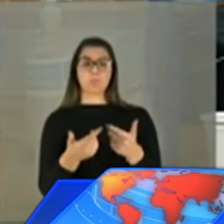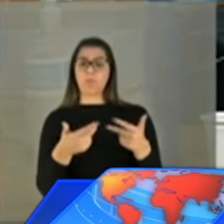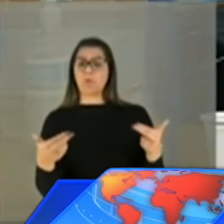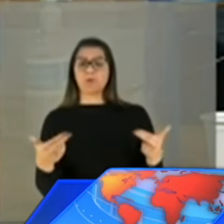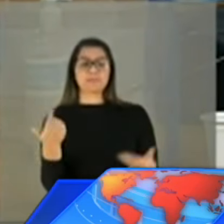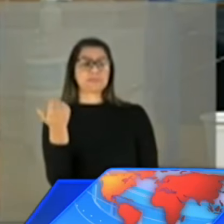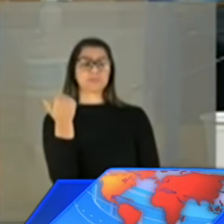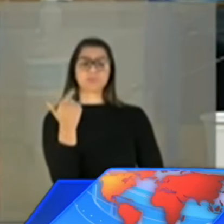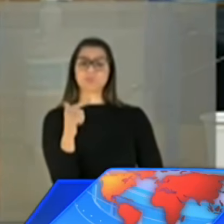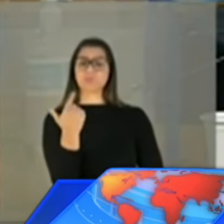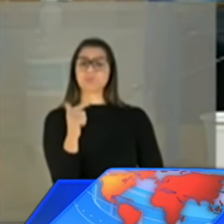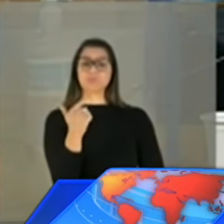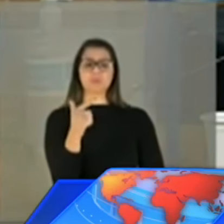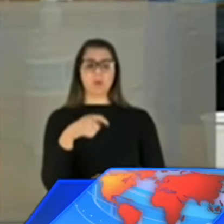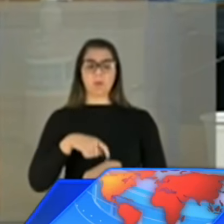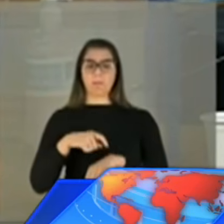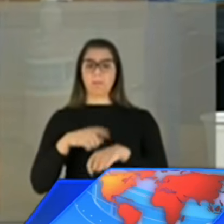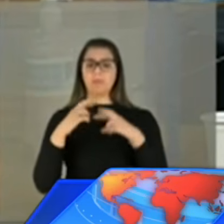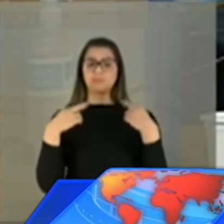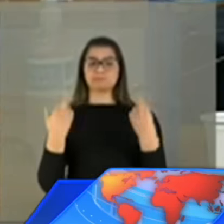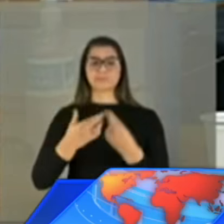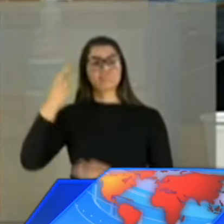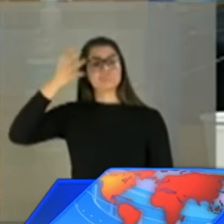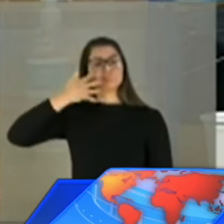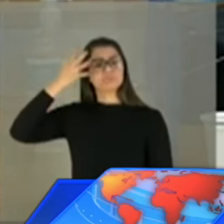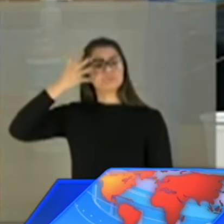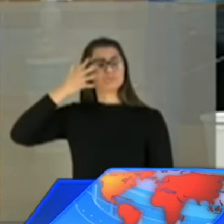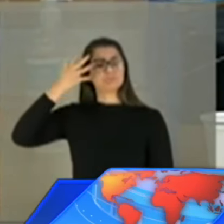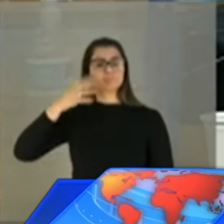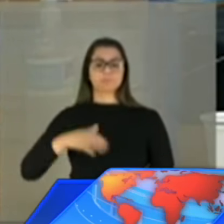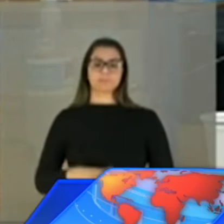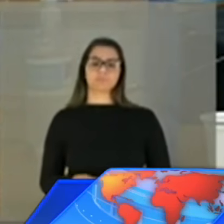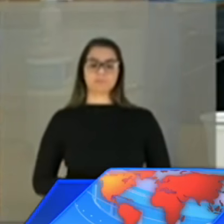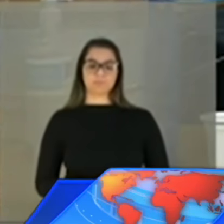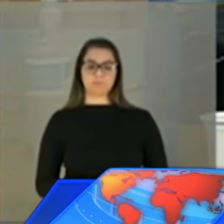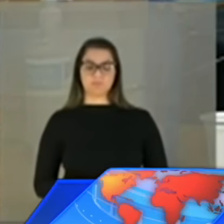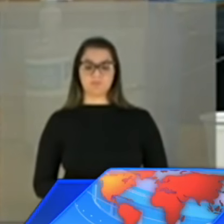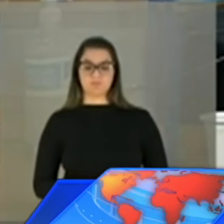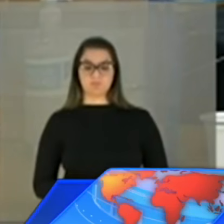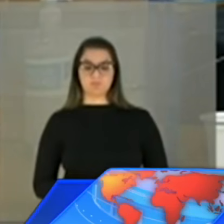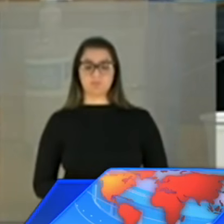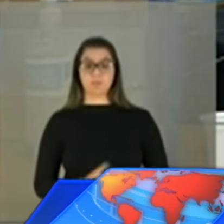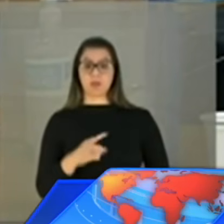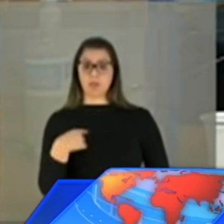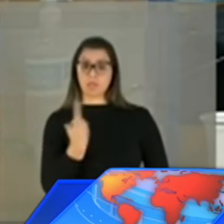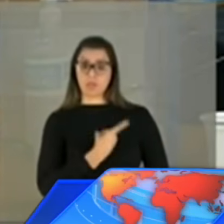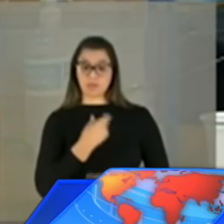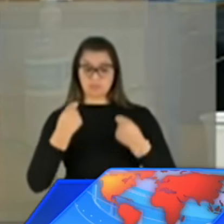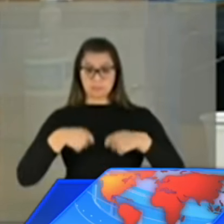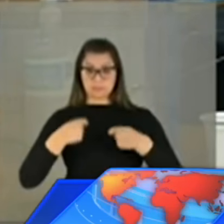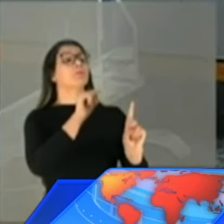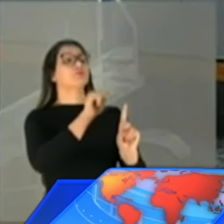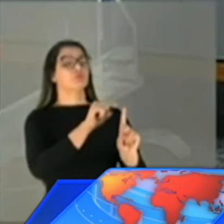existia quando da audiência no Palácio do Alvorada. Durante a CPI, o senador Fernando Bezerra estava com um